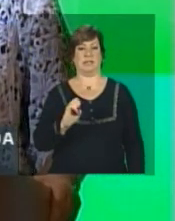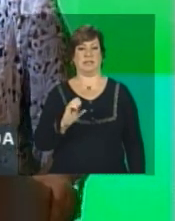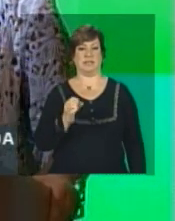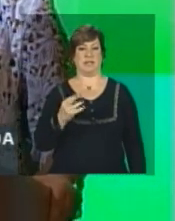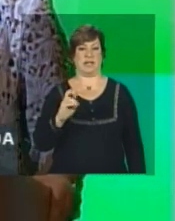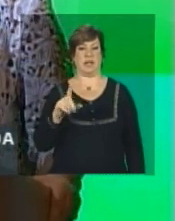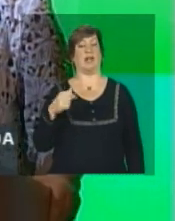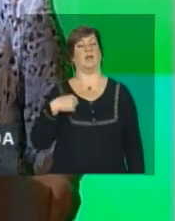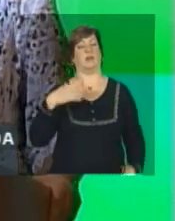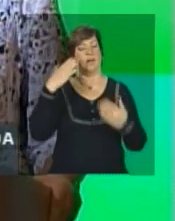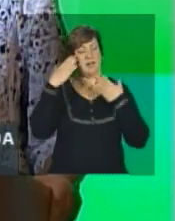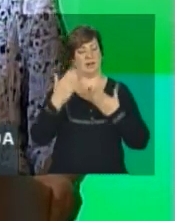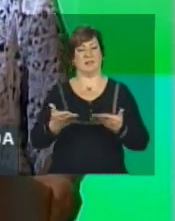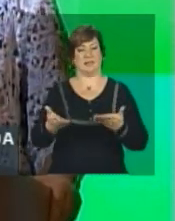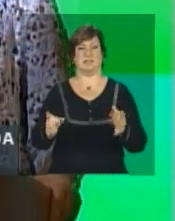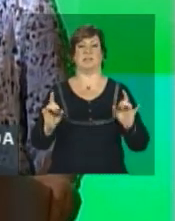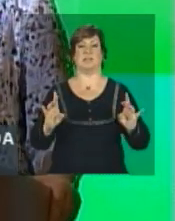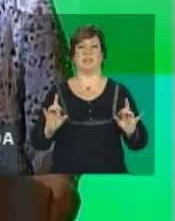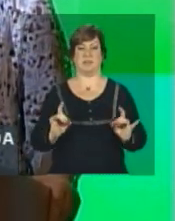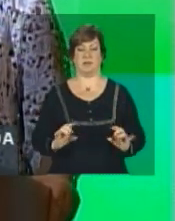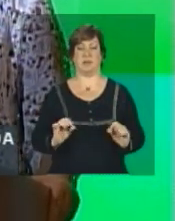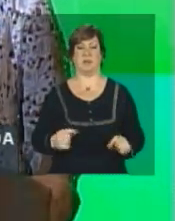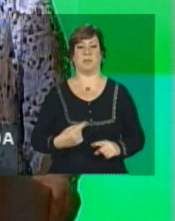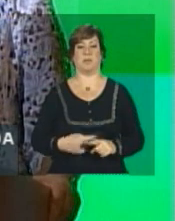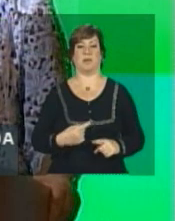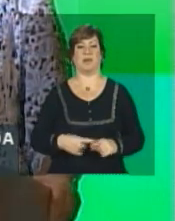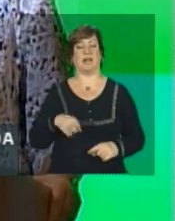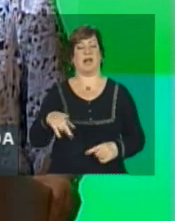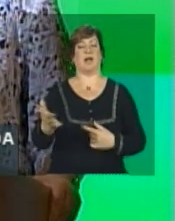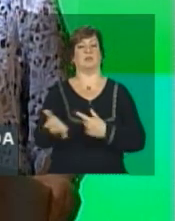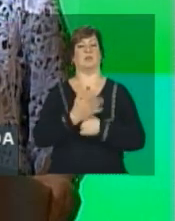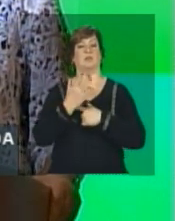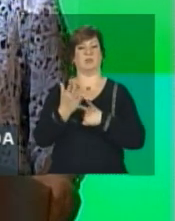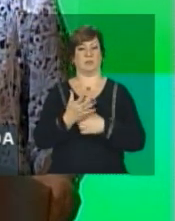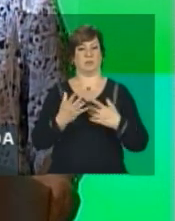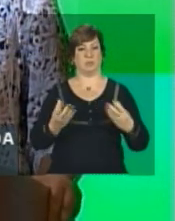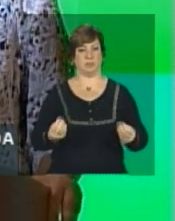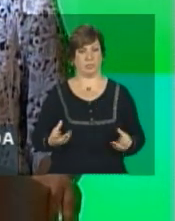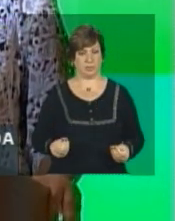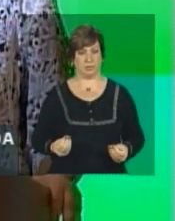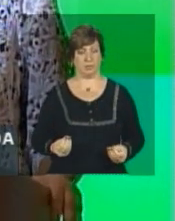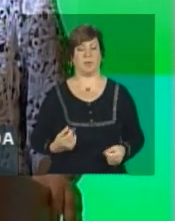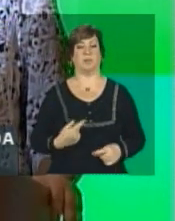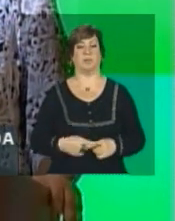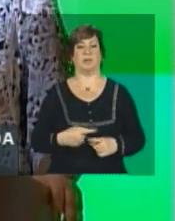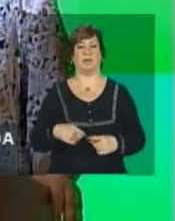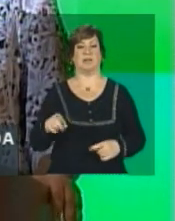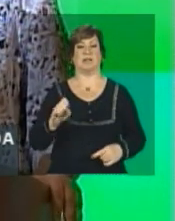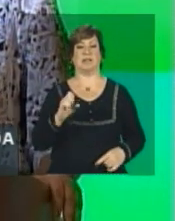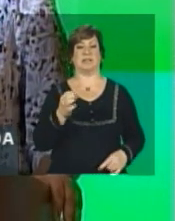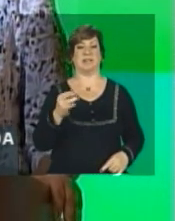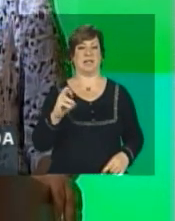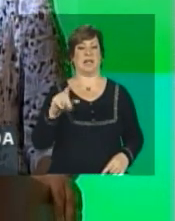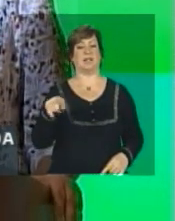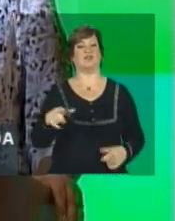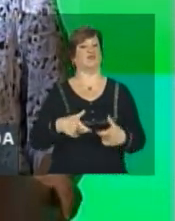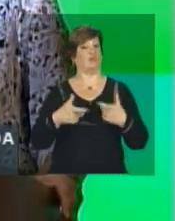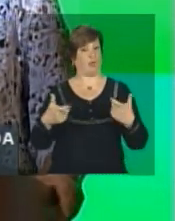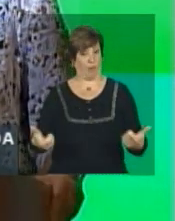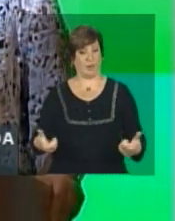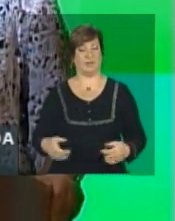quem eu agradeço especialmente pela sua contribuição, e por que não dizer na Estrela, pela sua